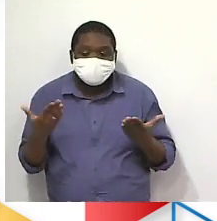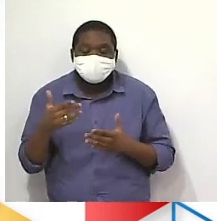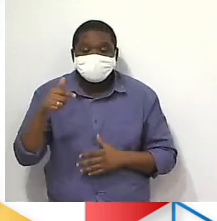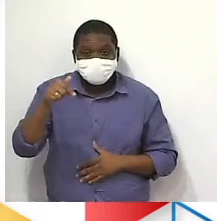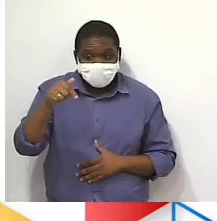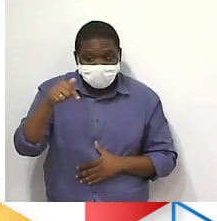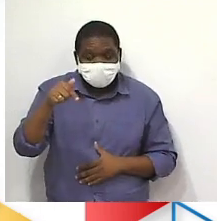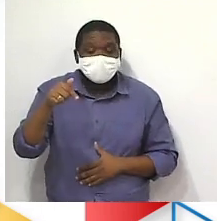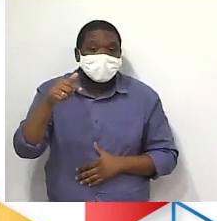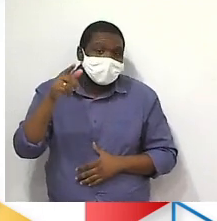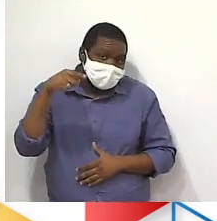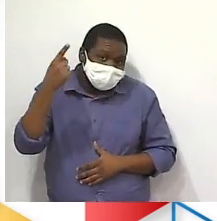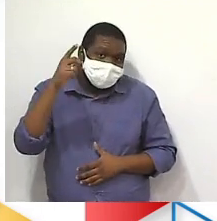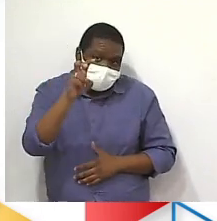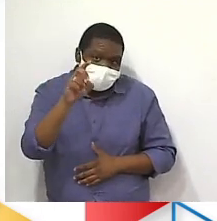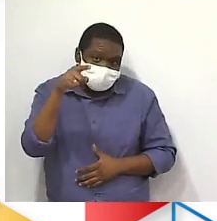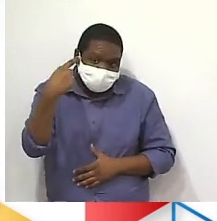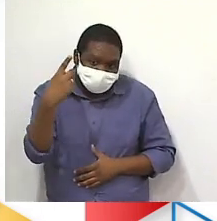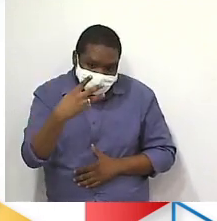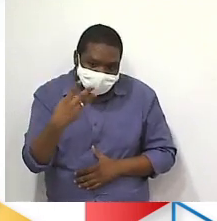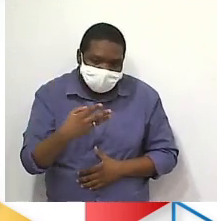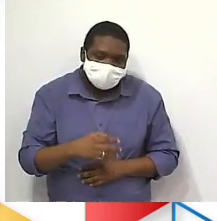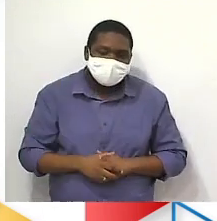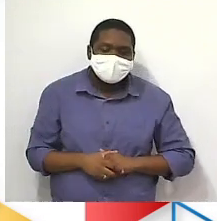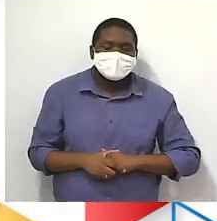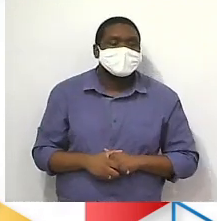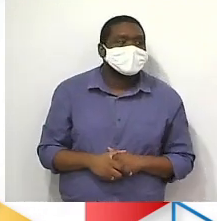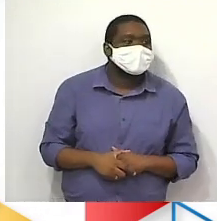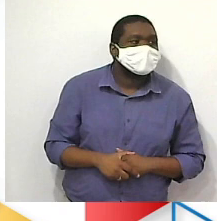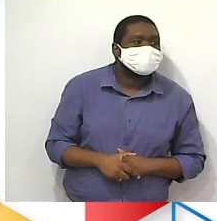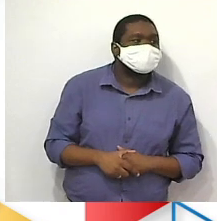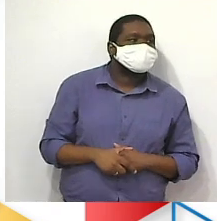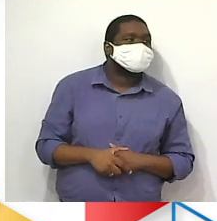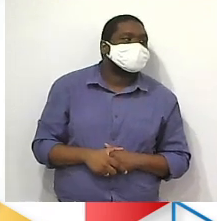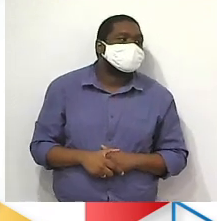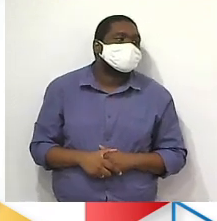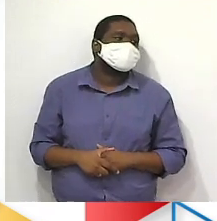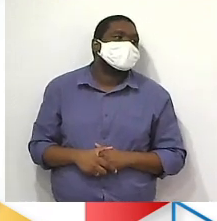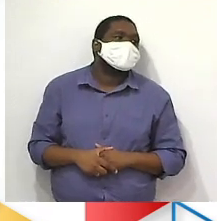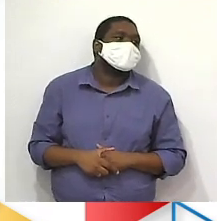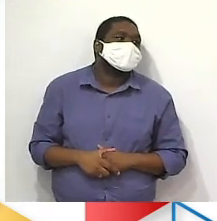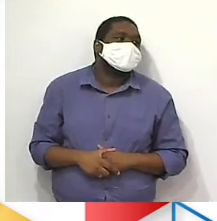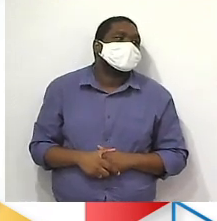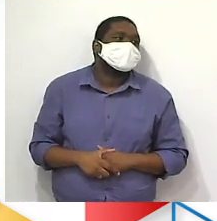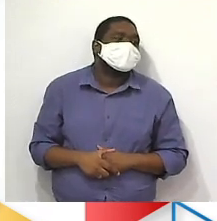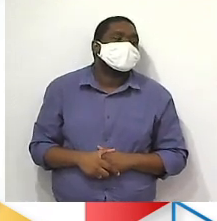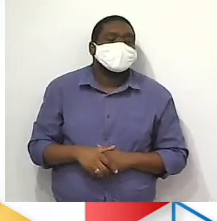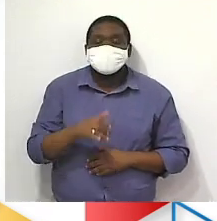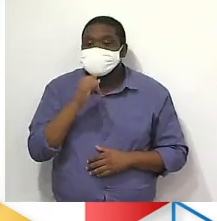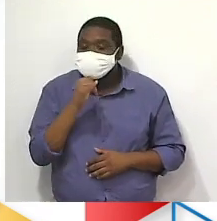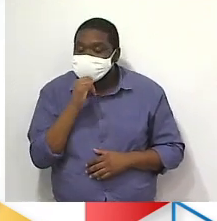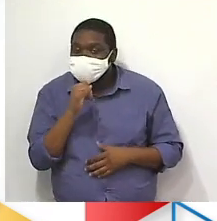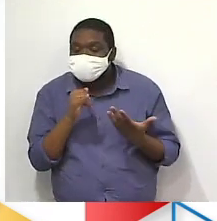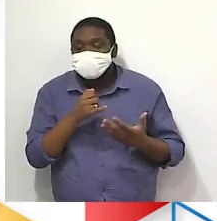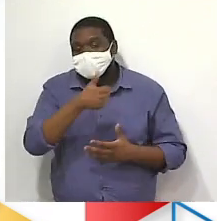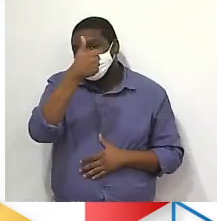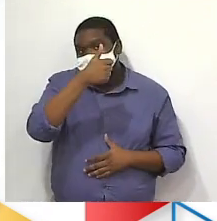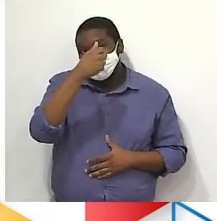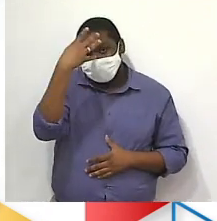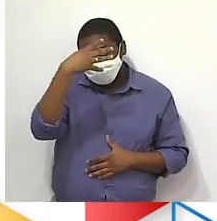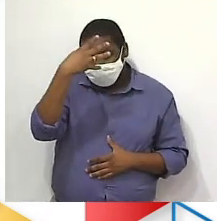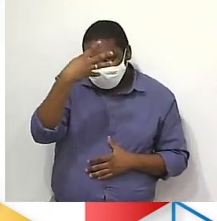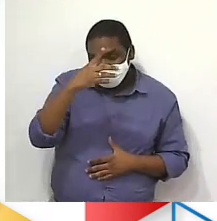como medidas, tá bom? Se eu tivesse essa medida aí, ó, do 4 centímetros aqui em cima, a primeira